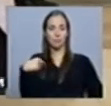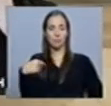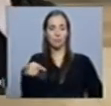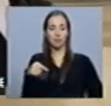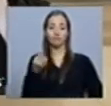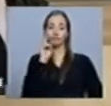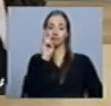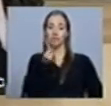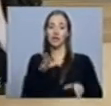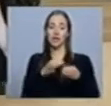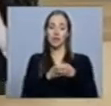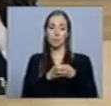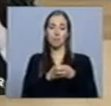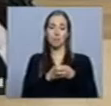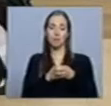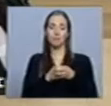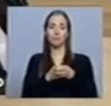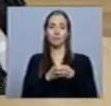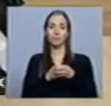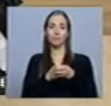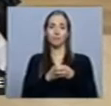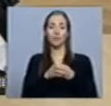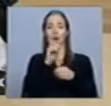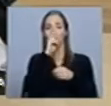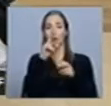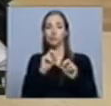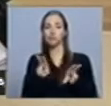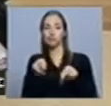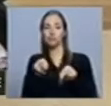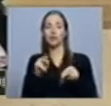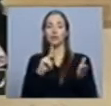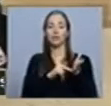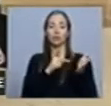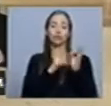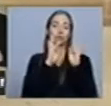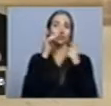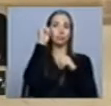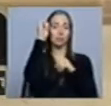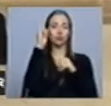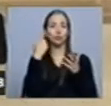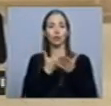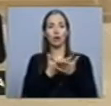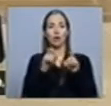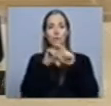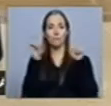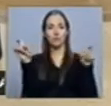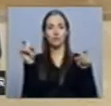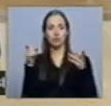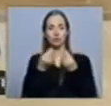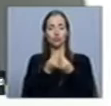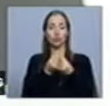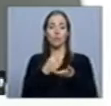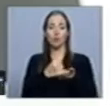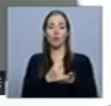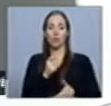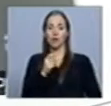equipa AirGloss que juntou, no fundo, tecnologia espacial com uma visão empresarial graças ao apoio da ESA. É preciso